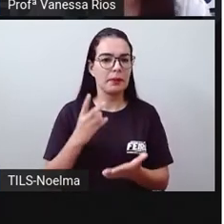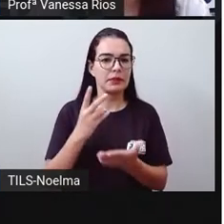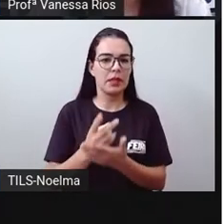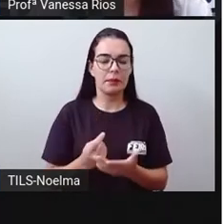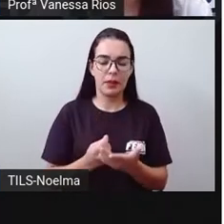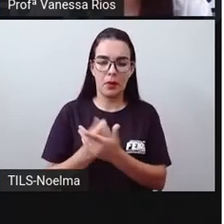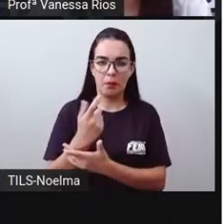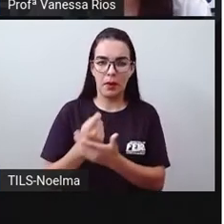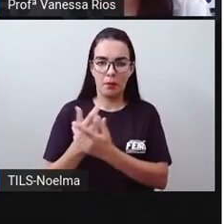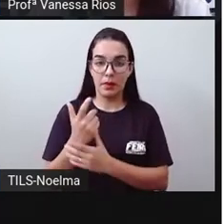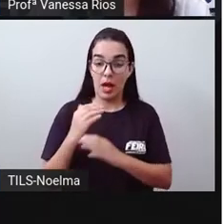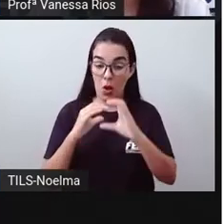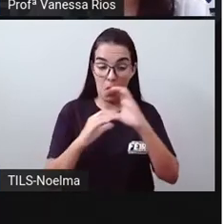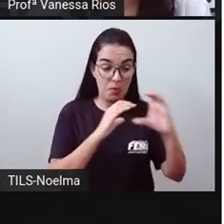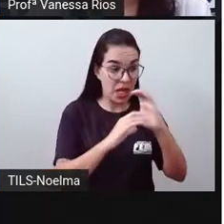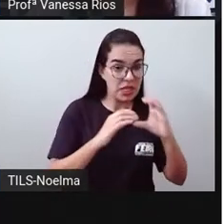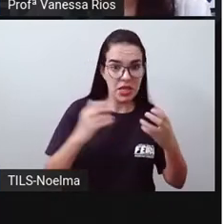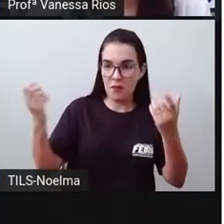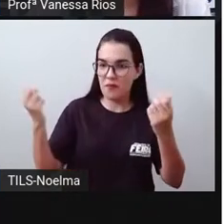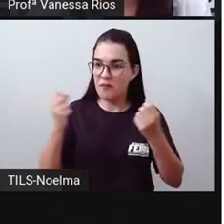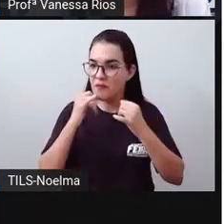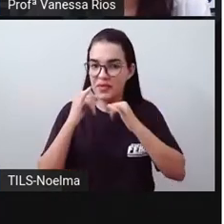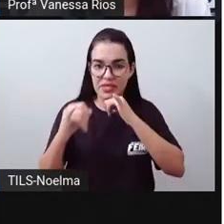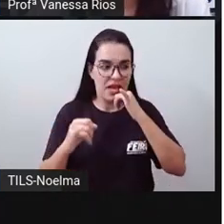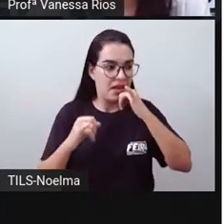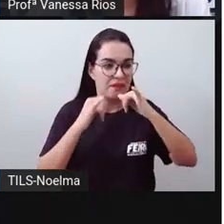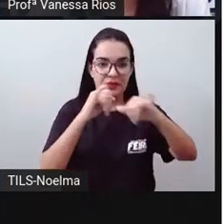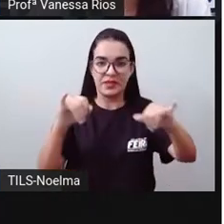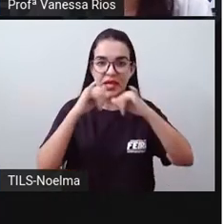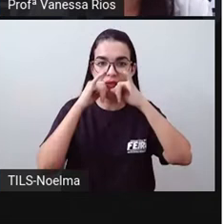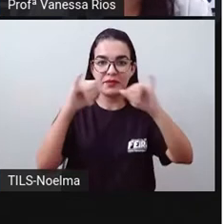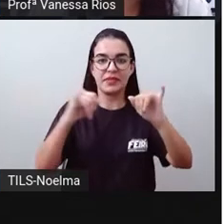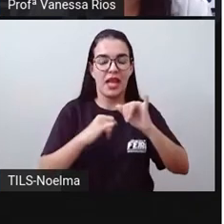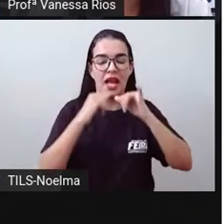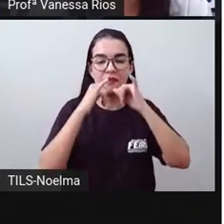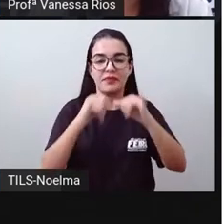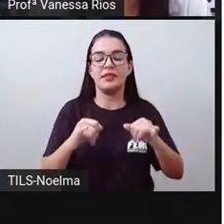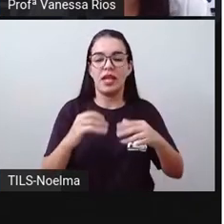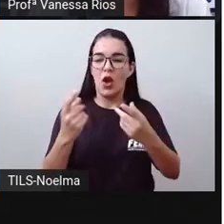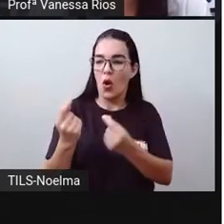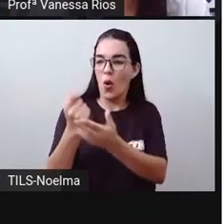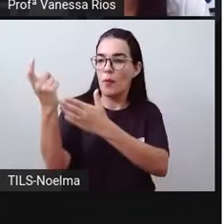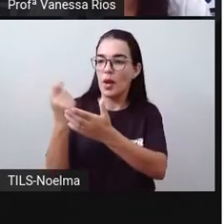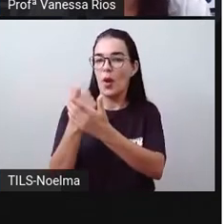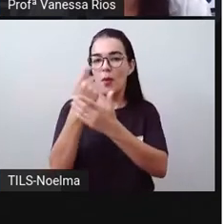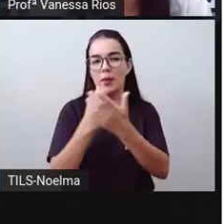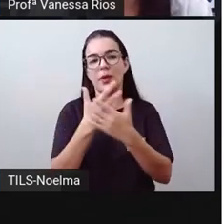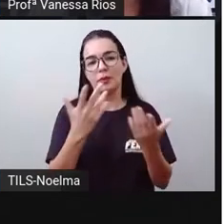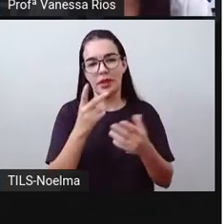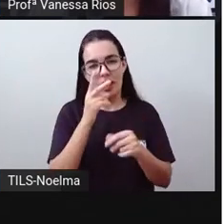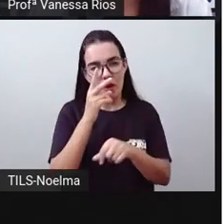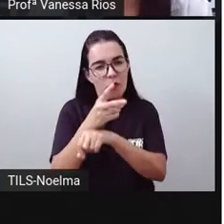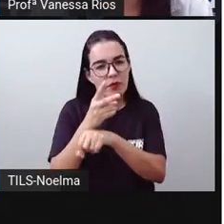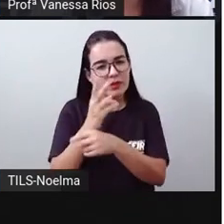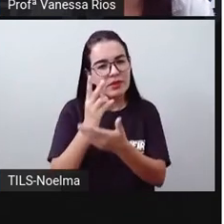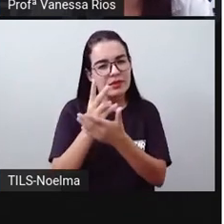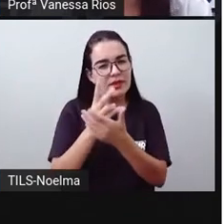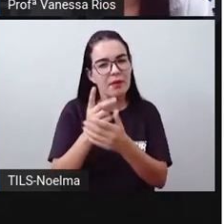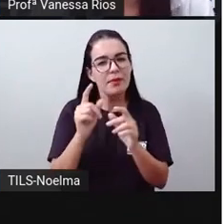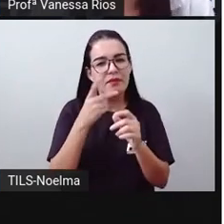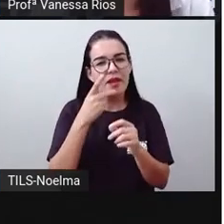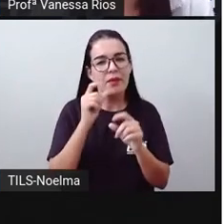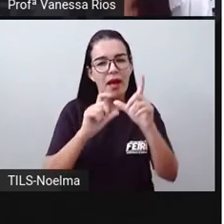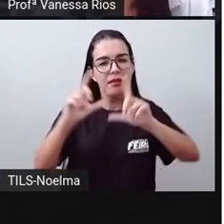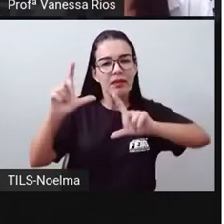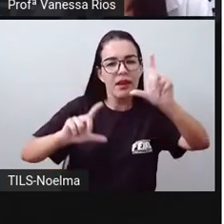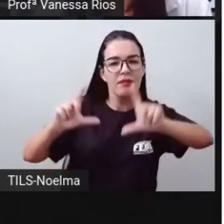de comunicação social. O vídeo reflete bastante, né, sobre essa ação, o quanto às vezes a mídia,